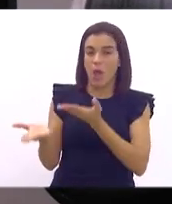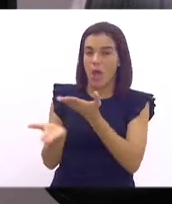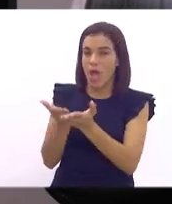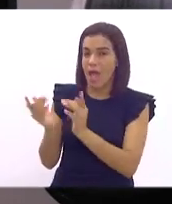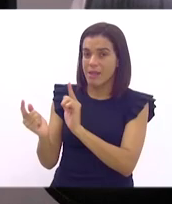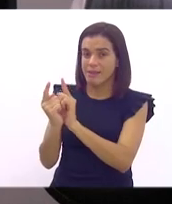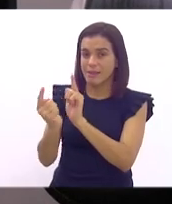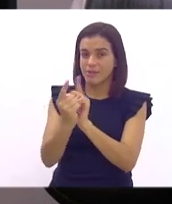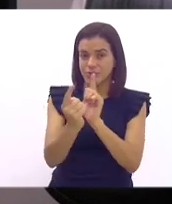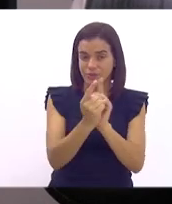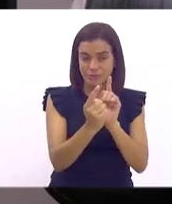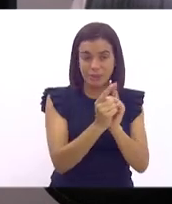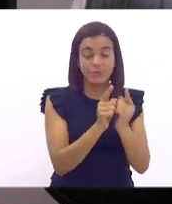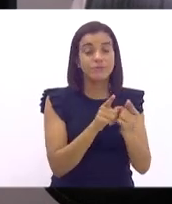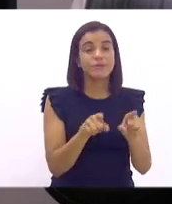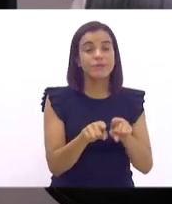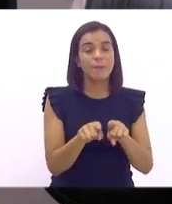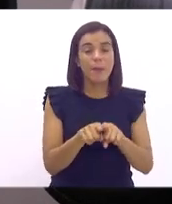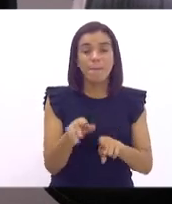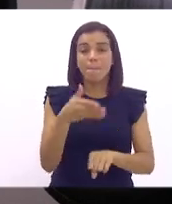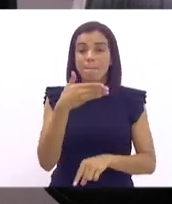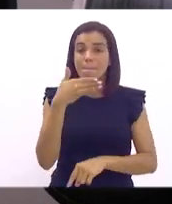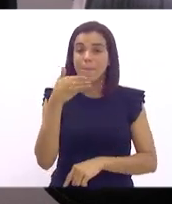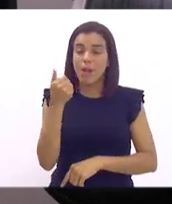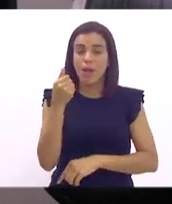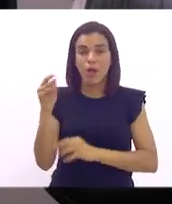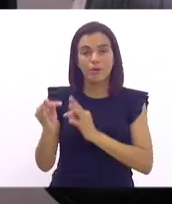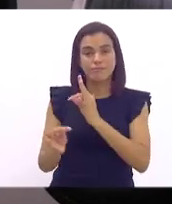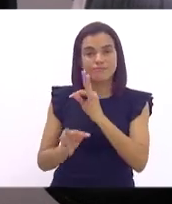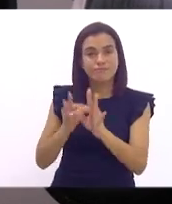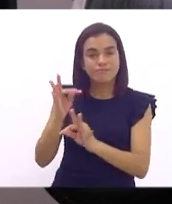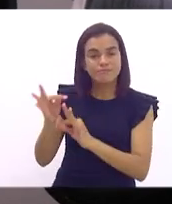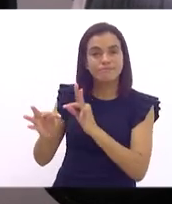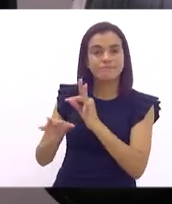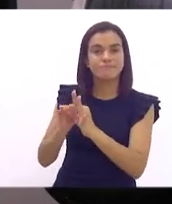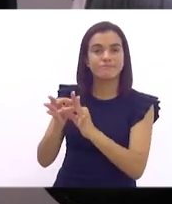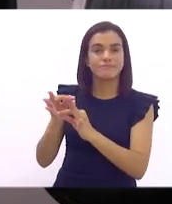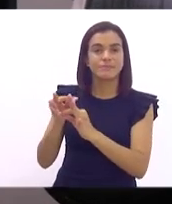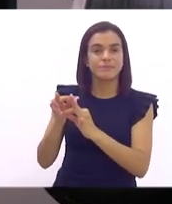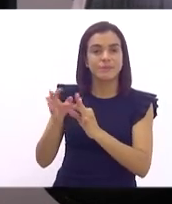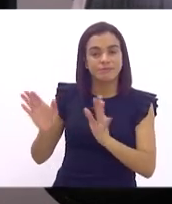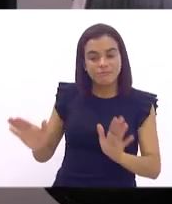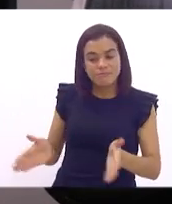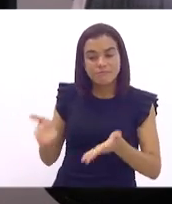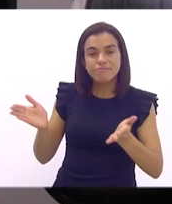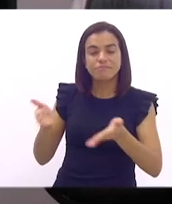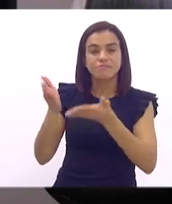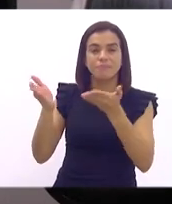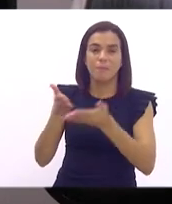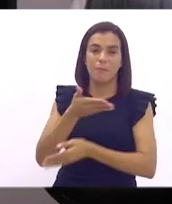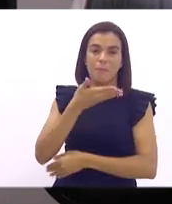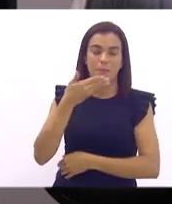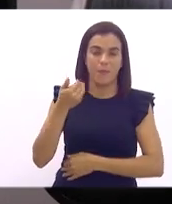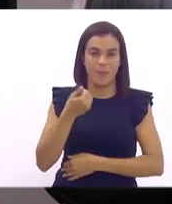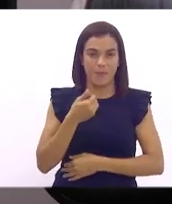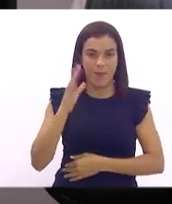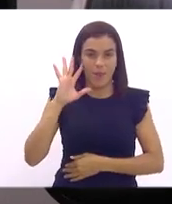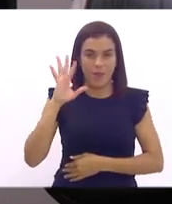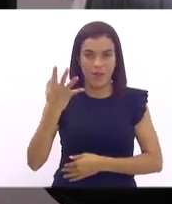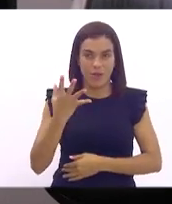e melhores intervenções que gerem um melhor prognóstico,